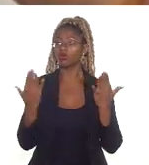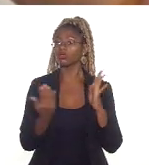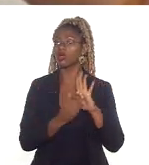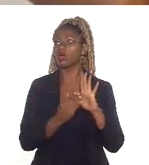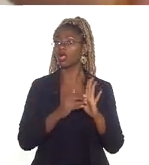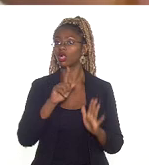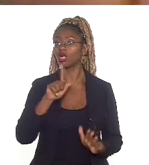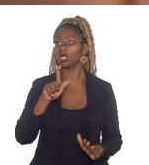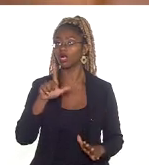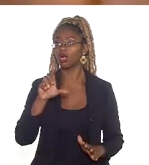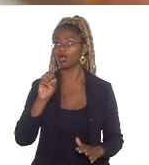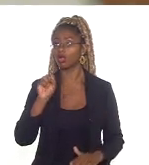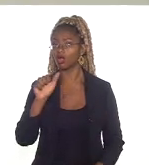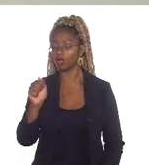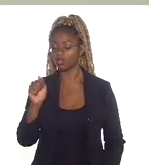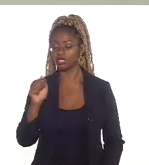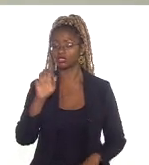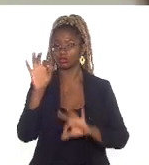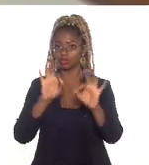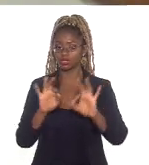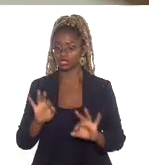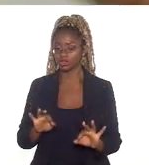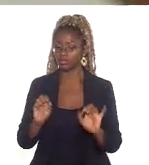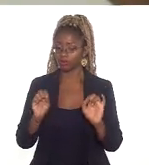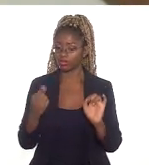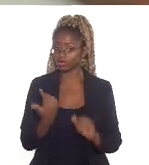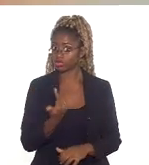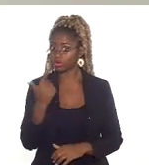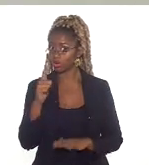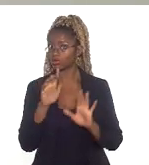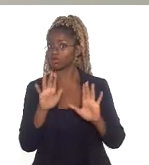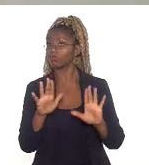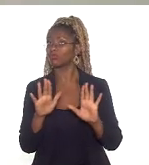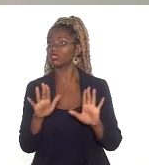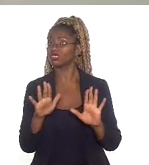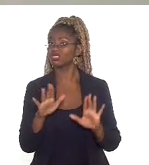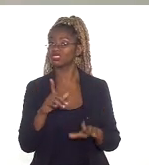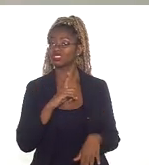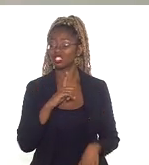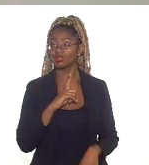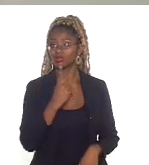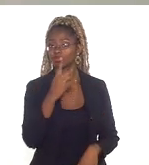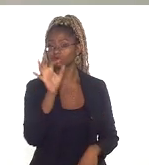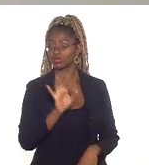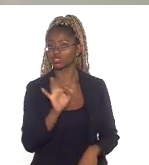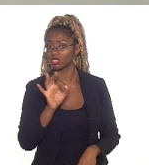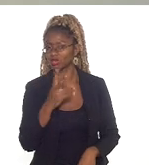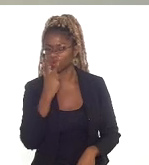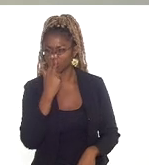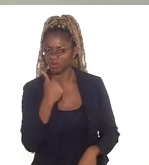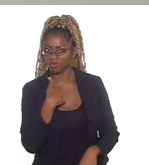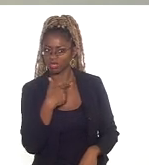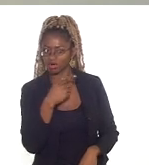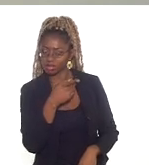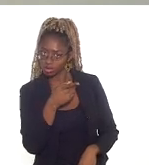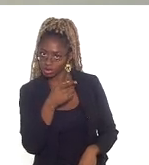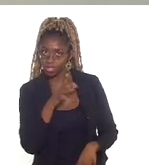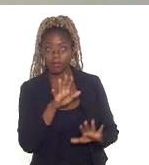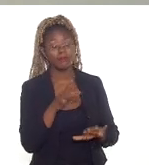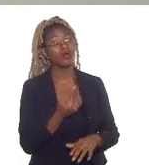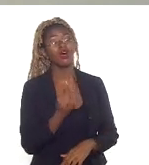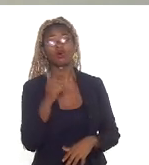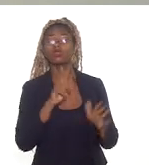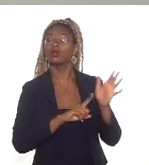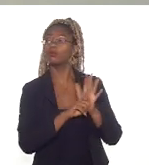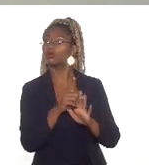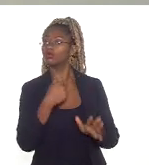pode trazer um outro, mas já foi abatido esse 1%. É, me pareceu isso. Agora, a outra pergunta que não ficou clara para a